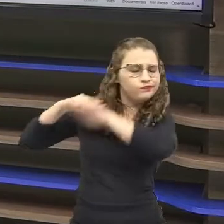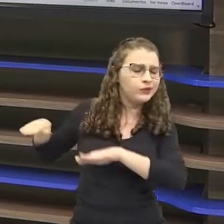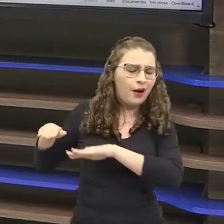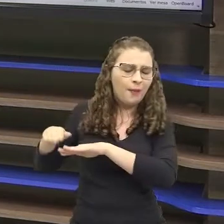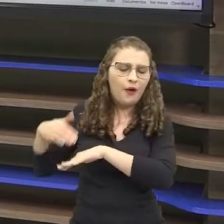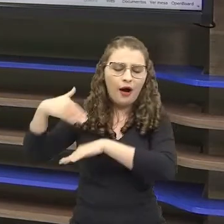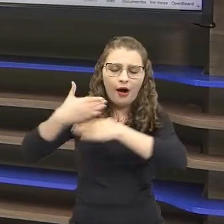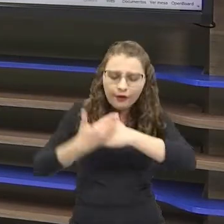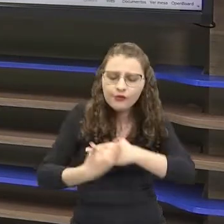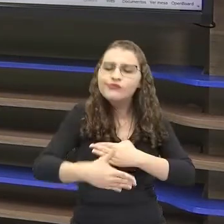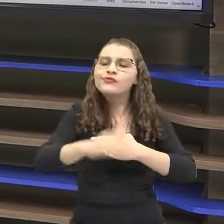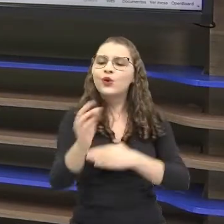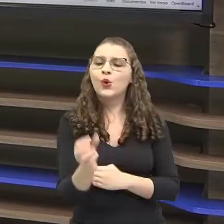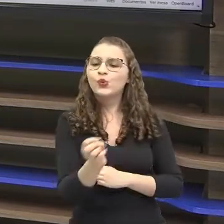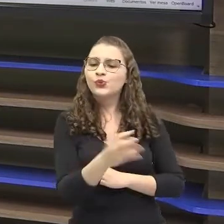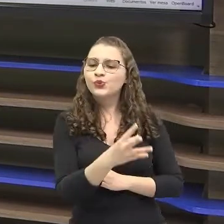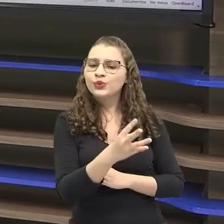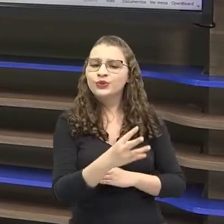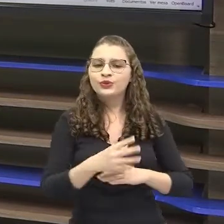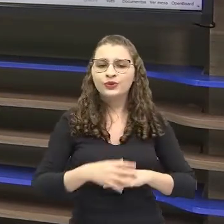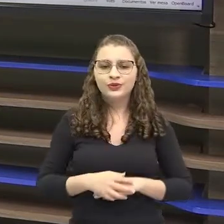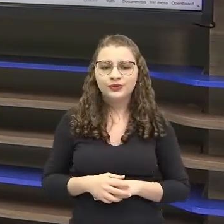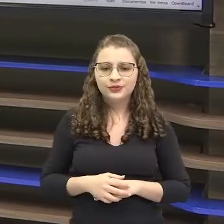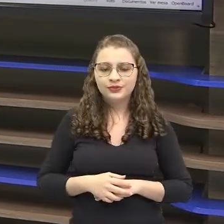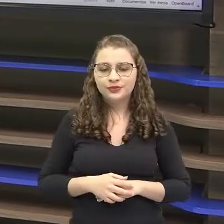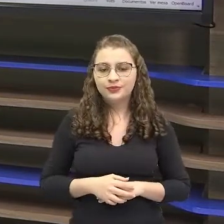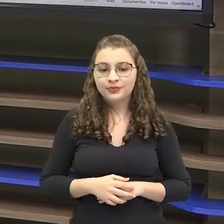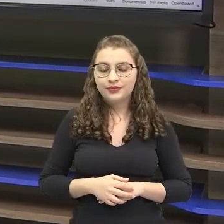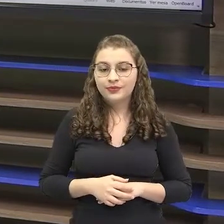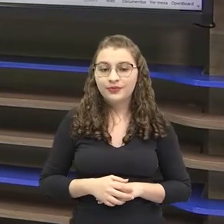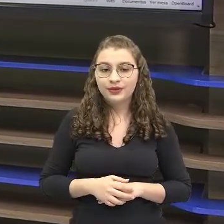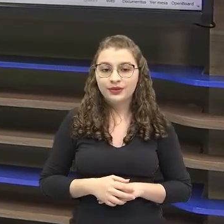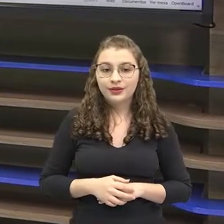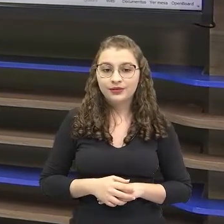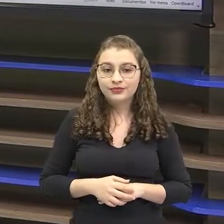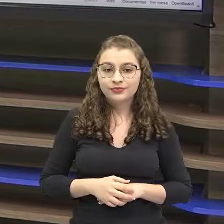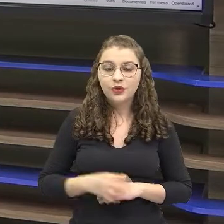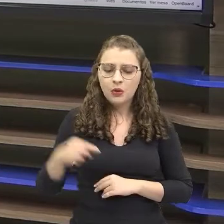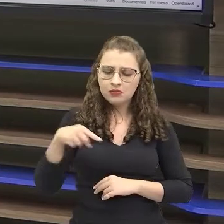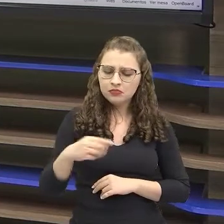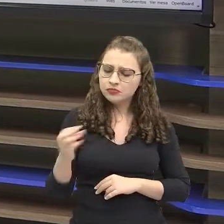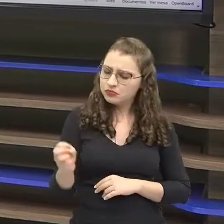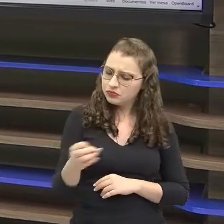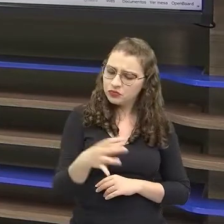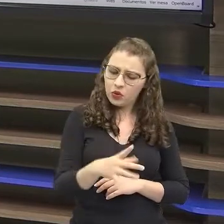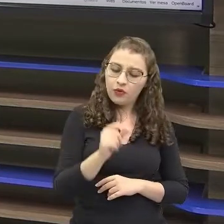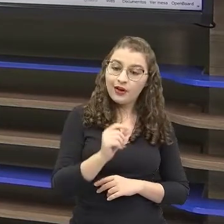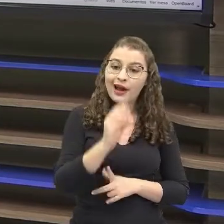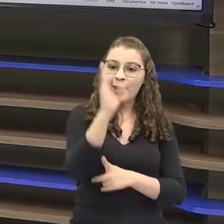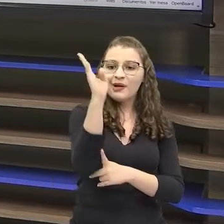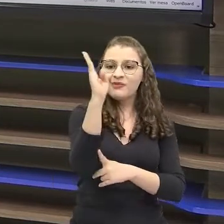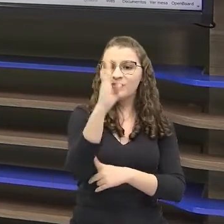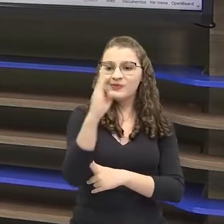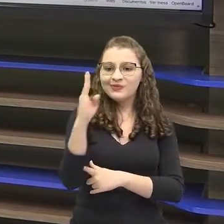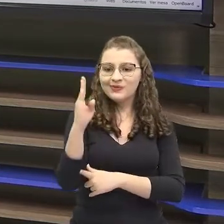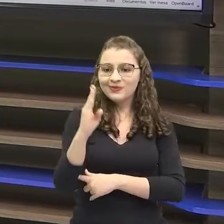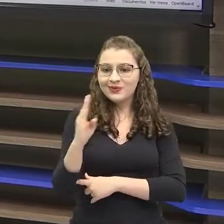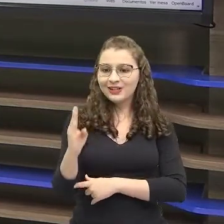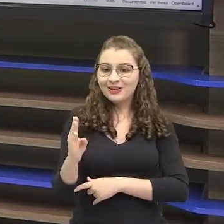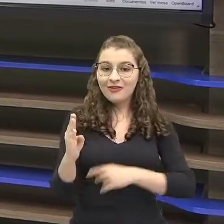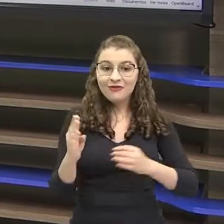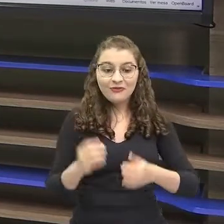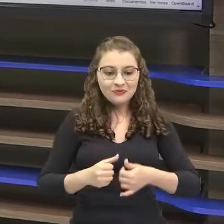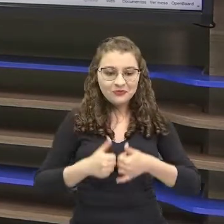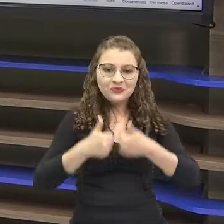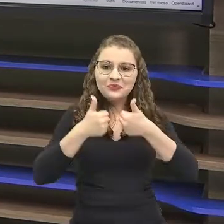com o que vinha, com o antigo. Então, ter o novo. O novo seria nacional, o novo seria